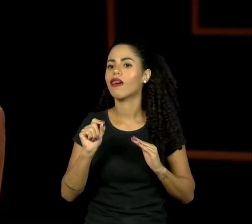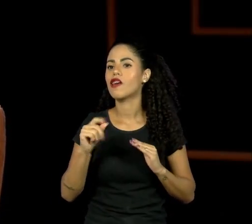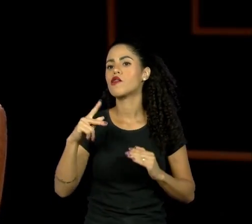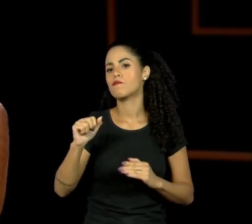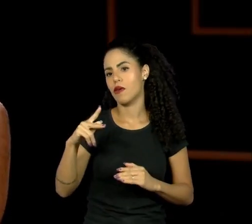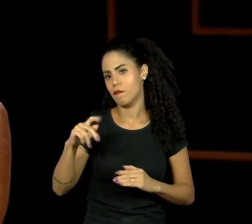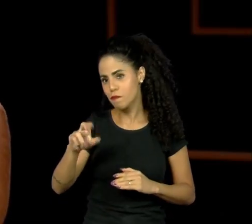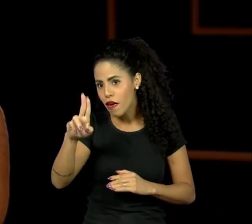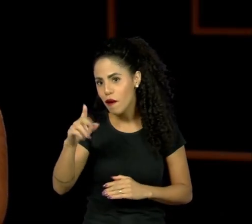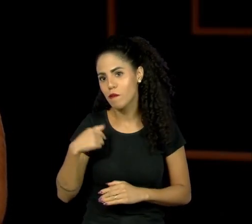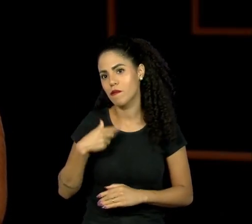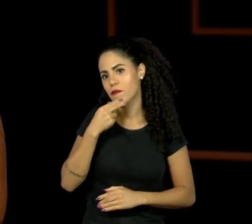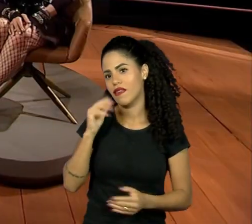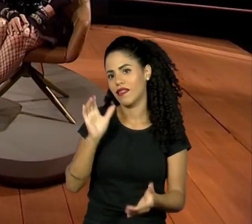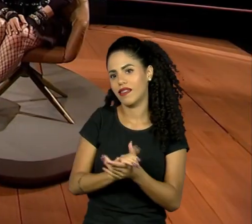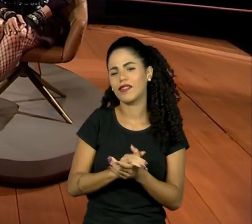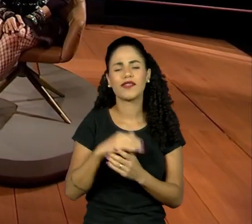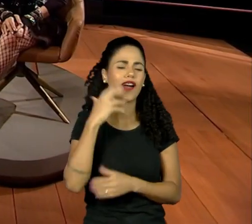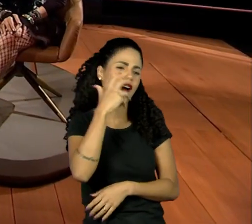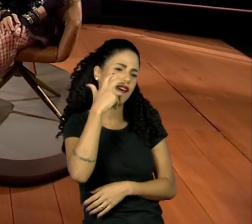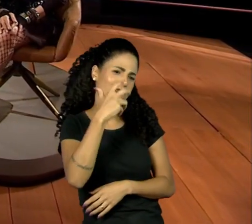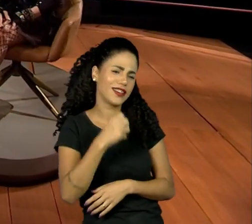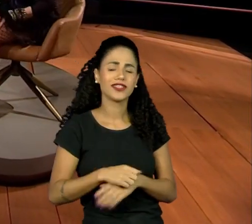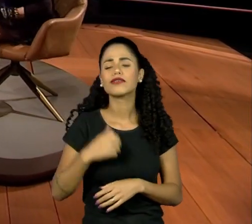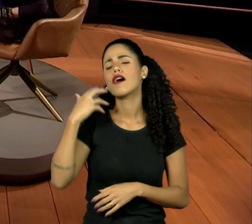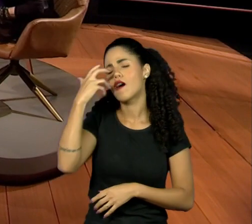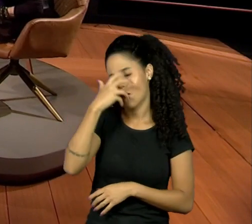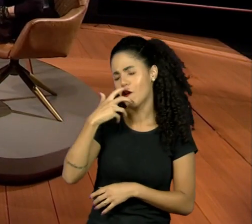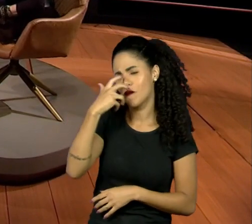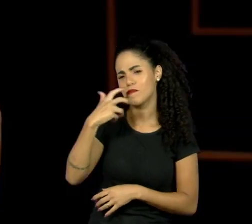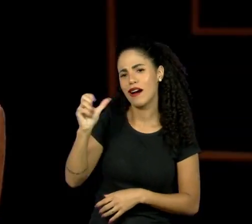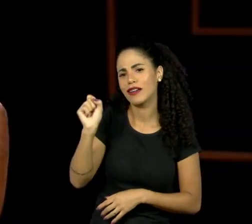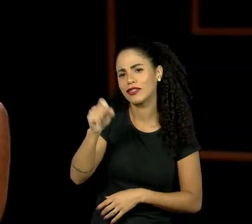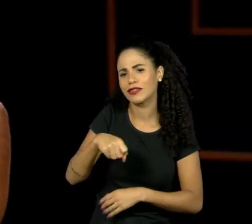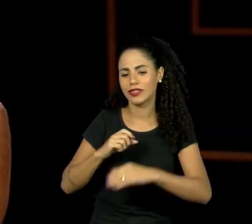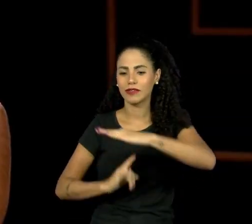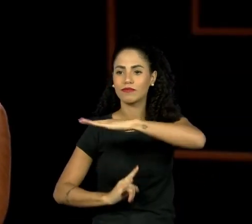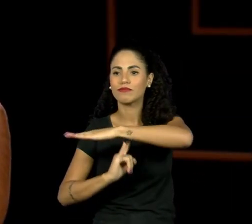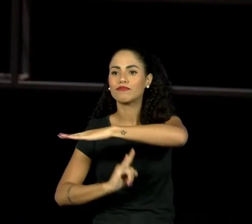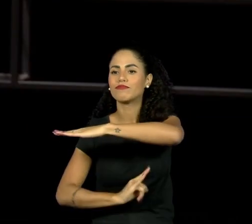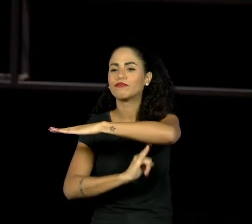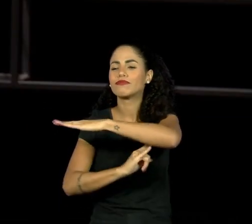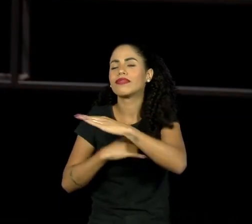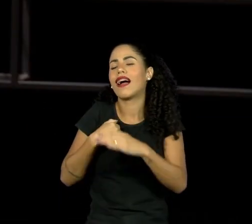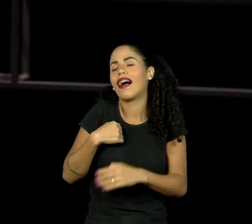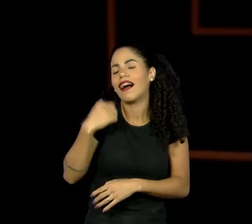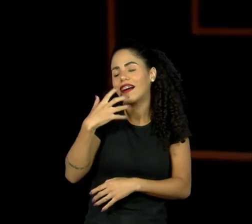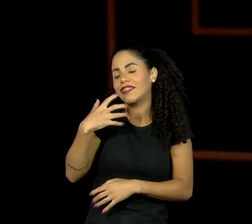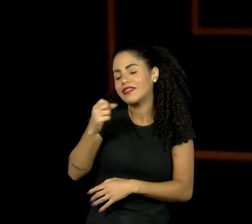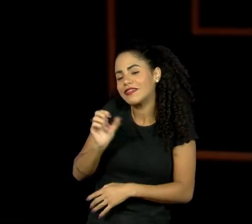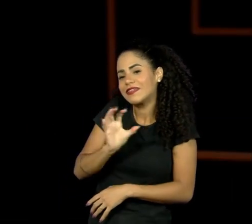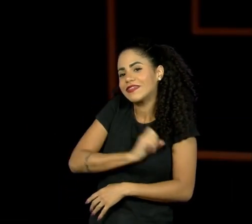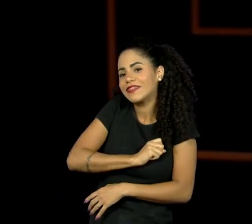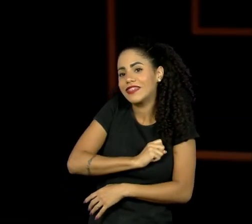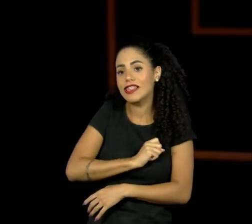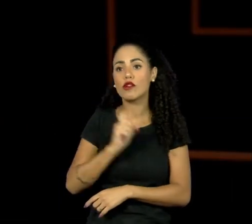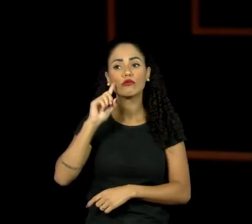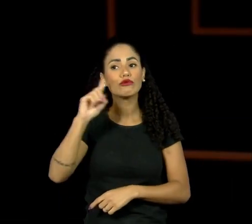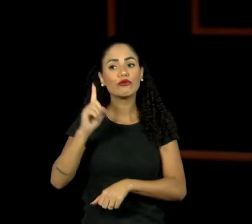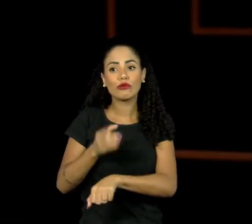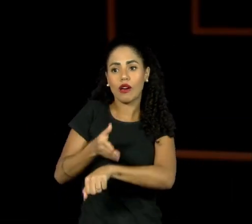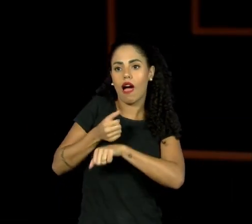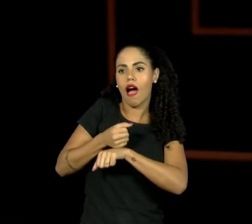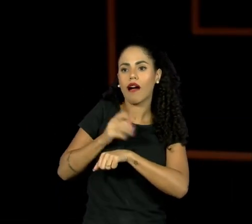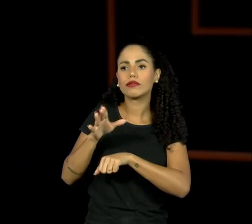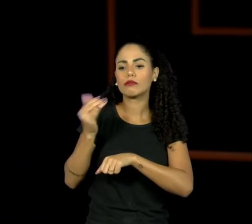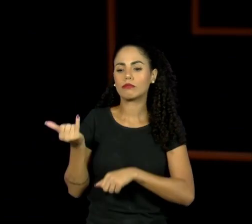romântica. Sabe mais uma baita nada. de uma ponte com tudo que eu queria. Um dia antes da mãe falar, você fugiu de